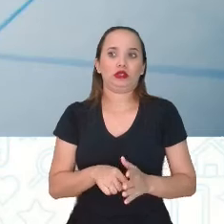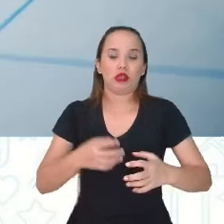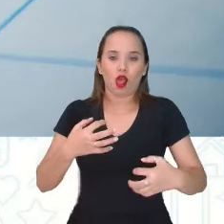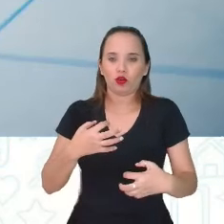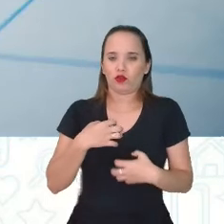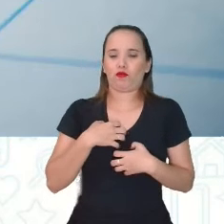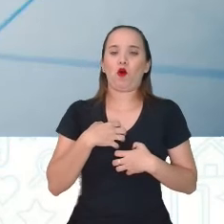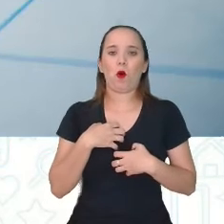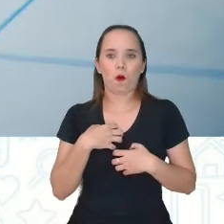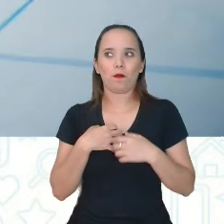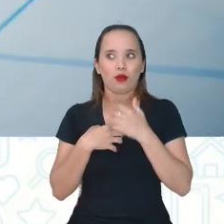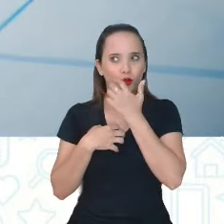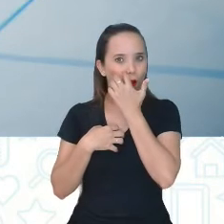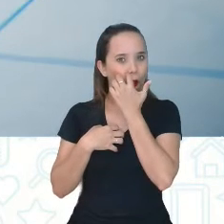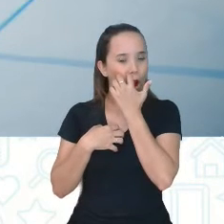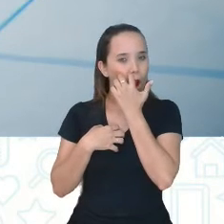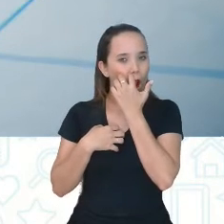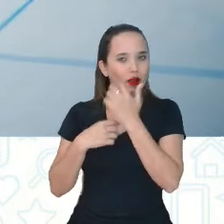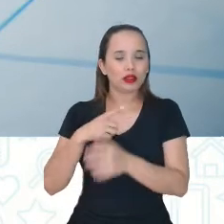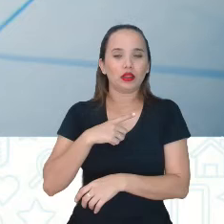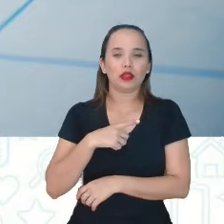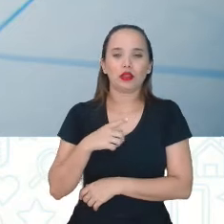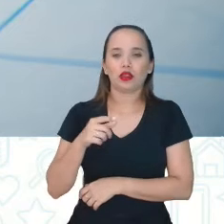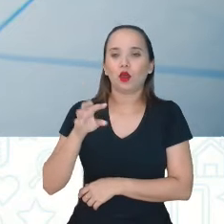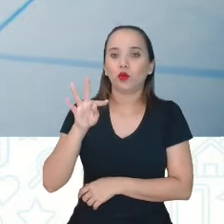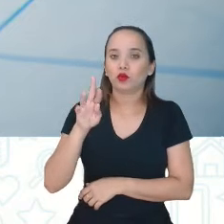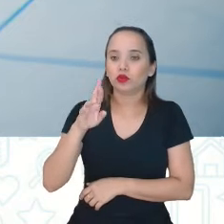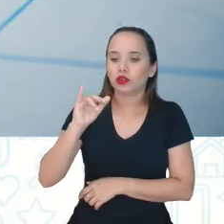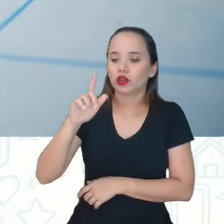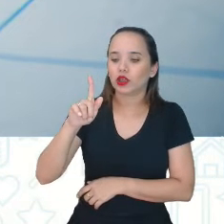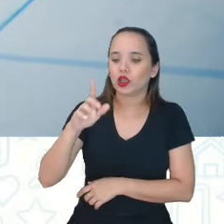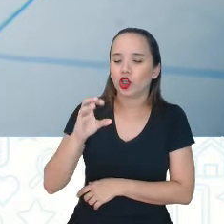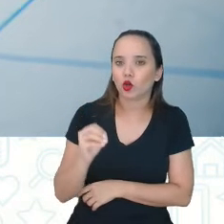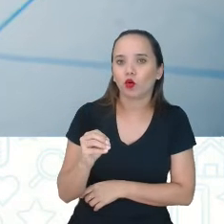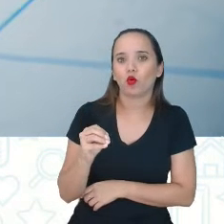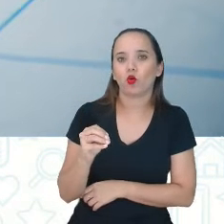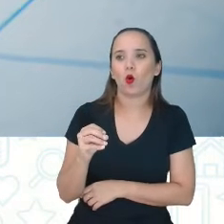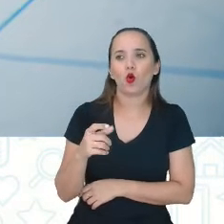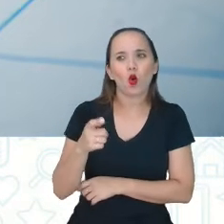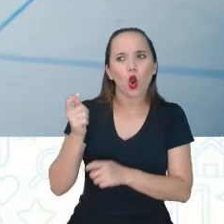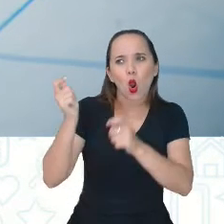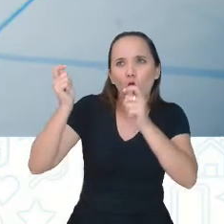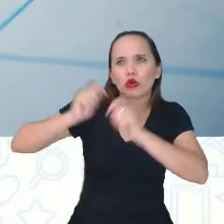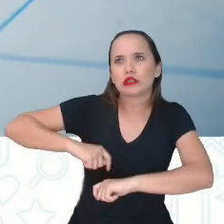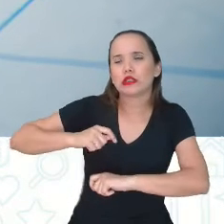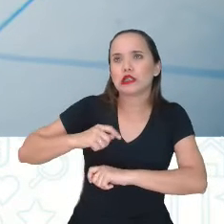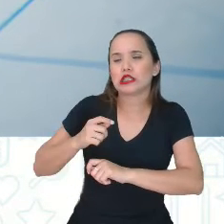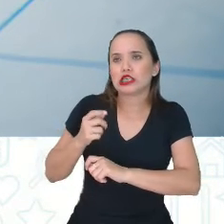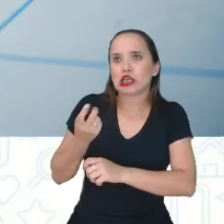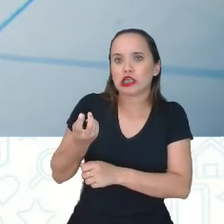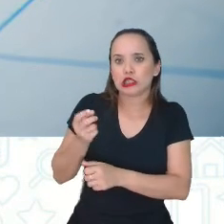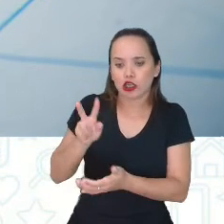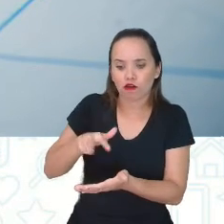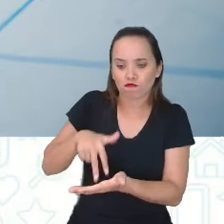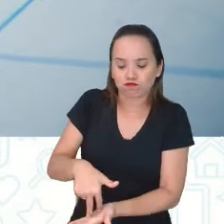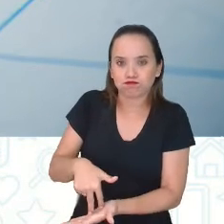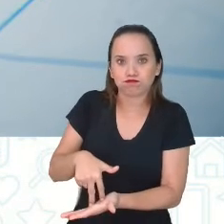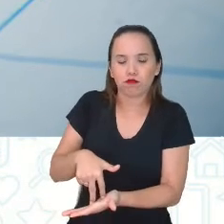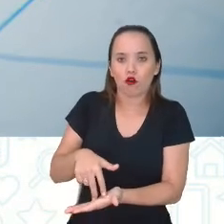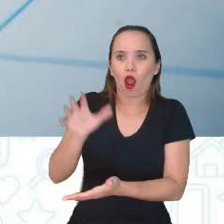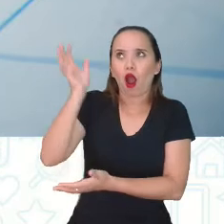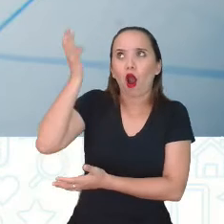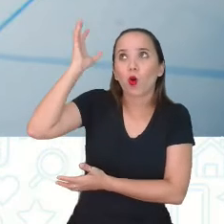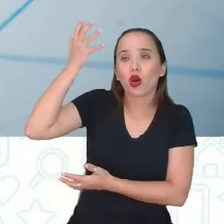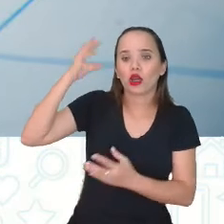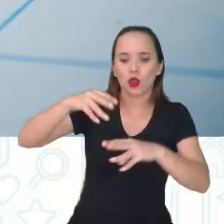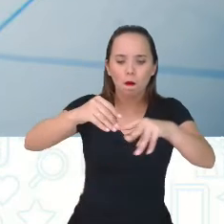pesquisar formas que o trigo resistisse a diferentes climas, solos e etc. Né? Começou ali